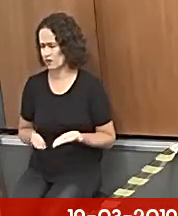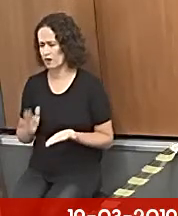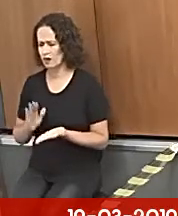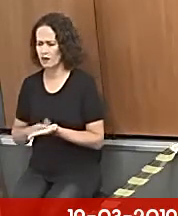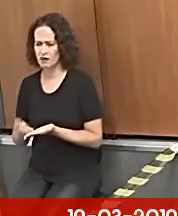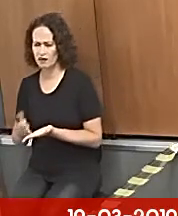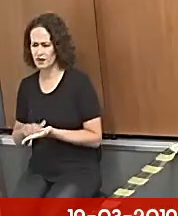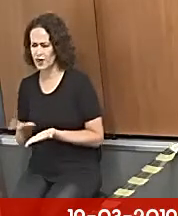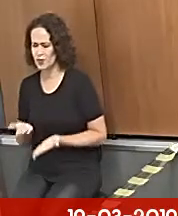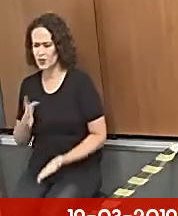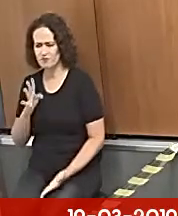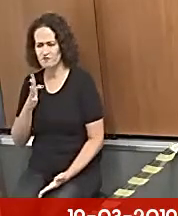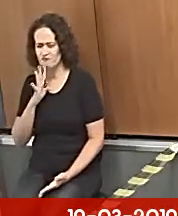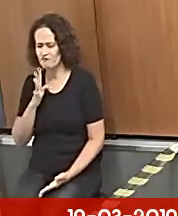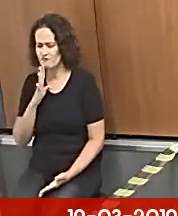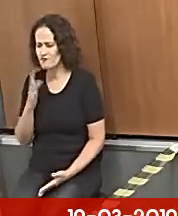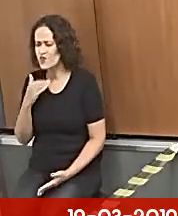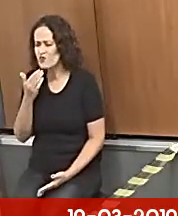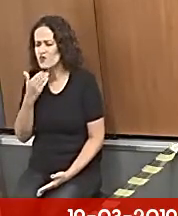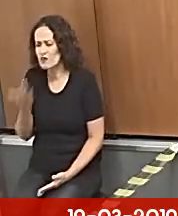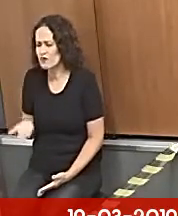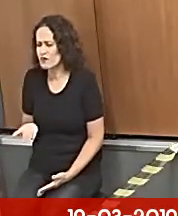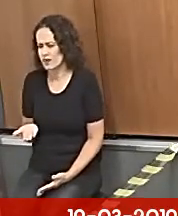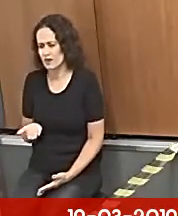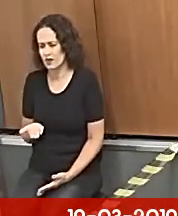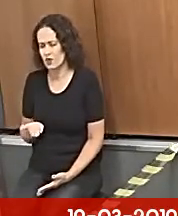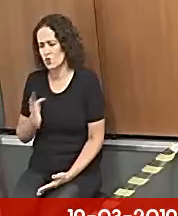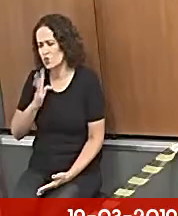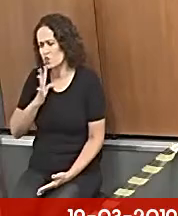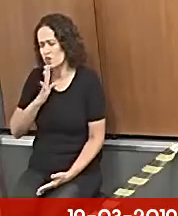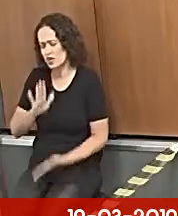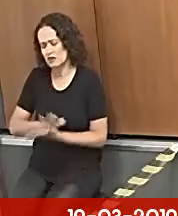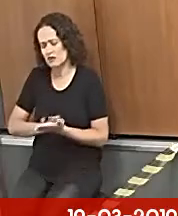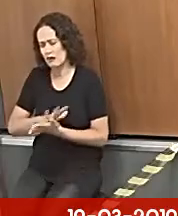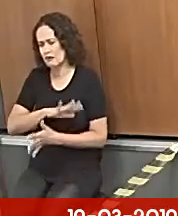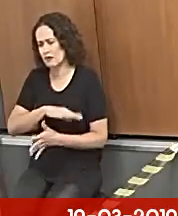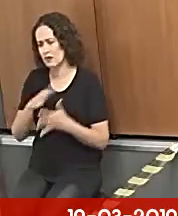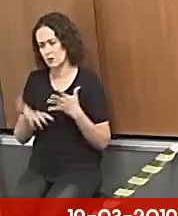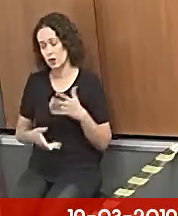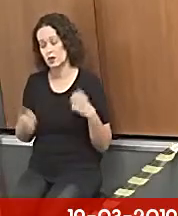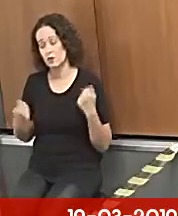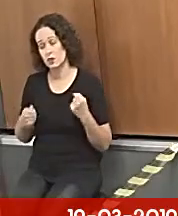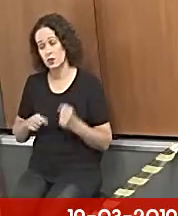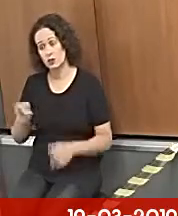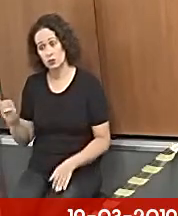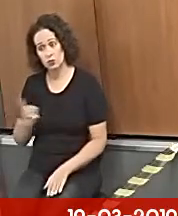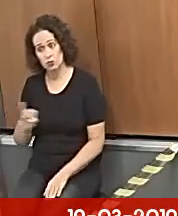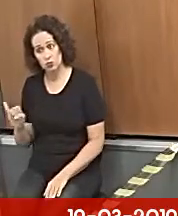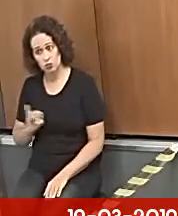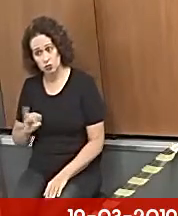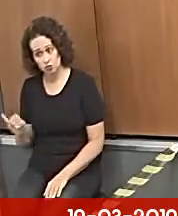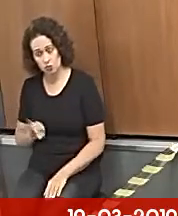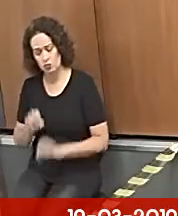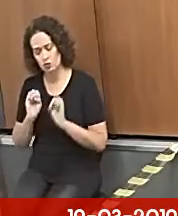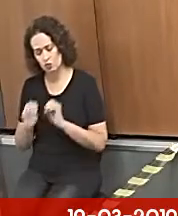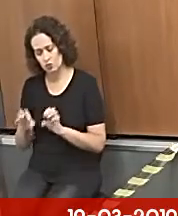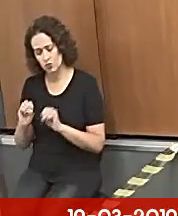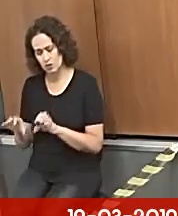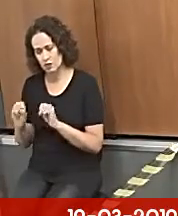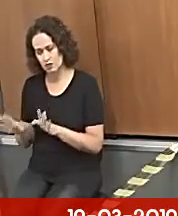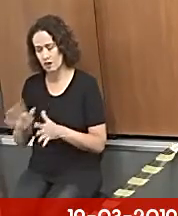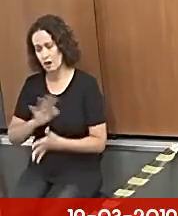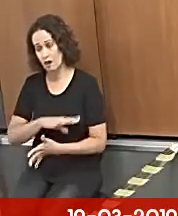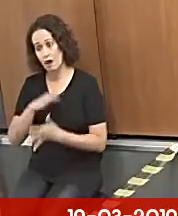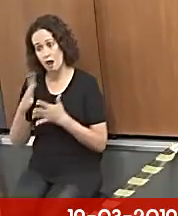ela não conhece a libras ela precisa de um instrutor de libras alguém que vai ensinar ela língua dela aí